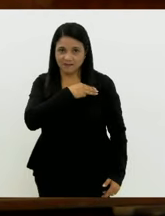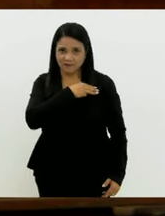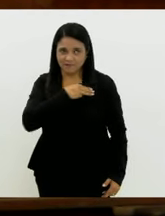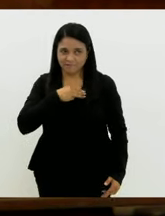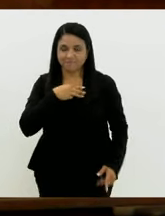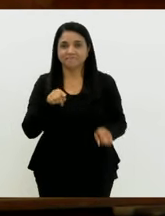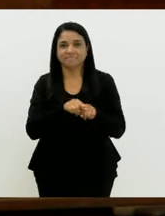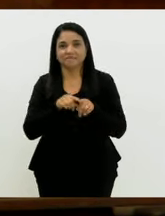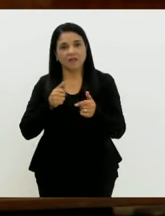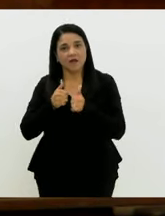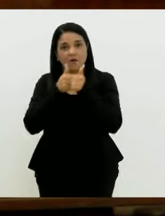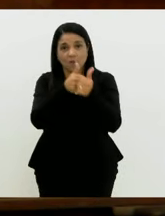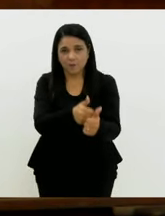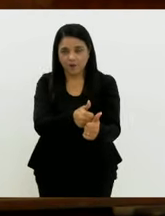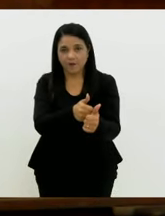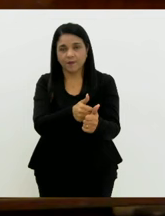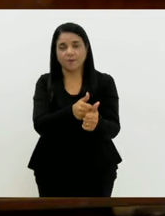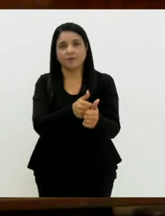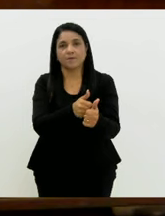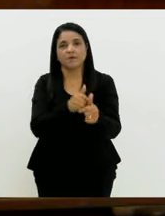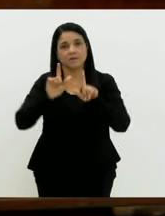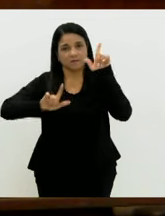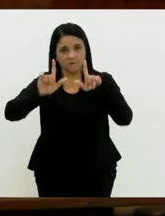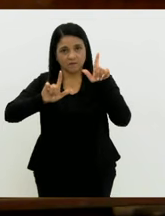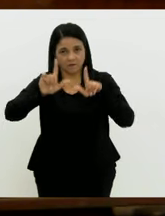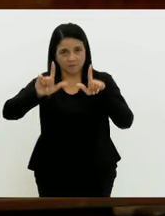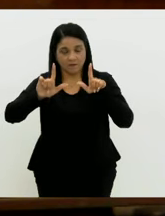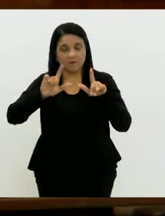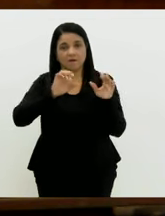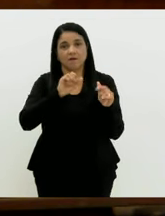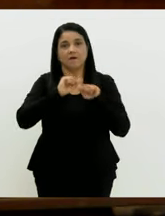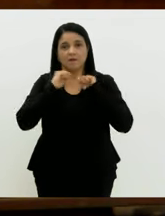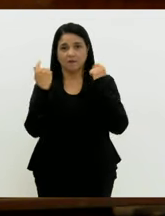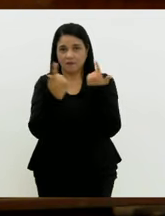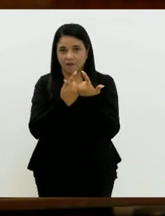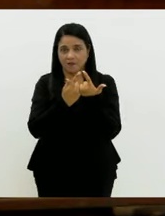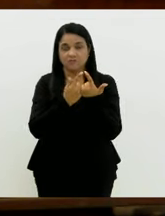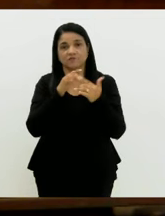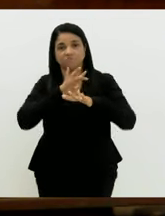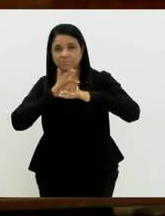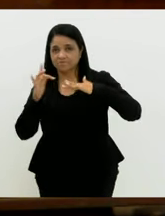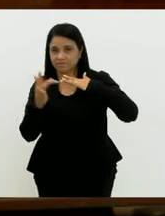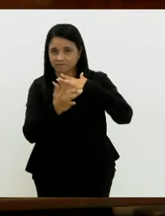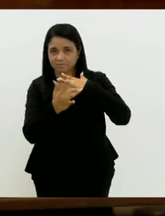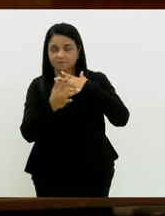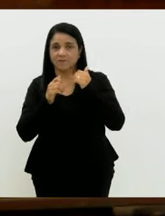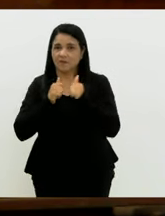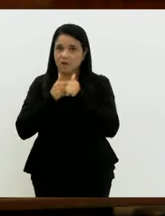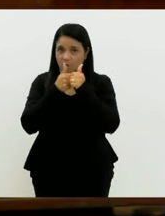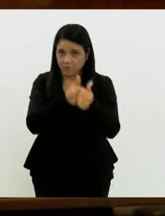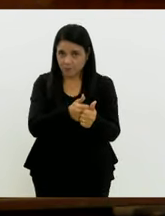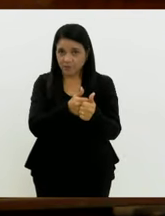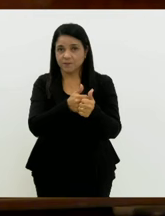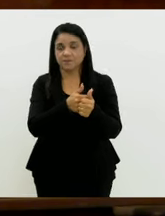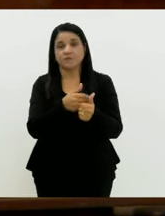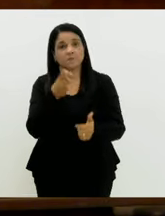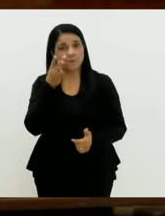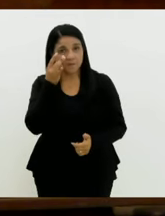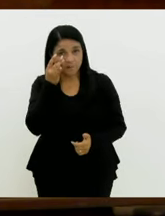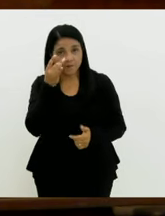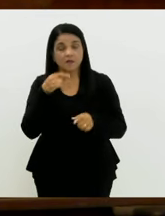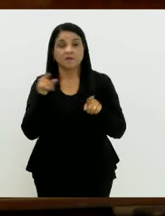nesse momento por aqui, pela TV Alerge e também pelas redes sociais. Retorno, mais uma vez,